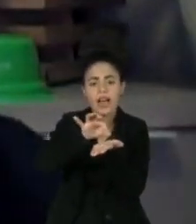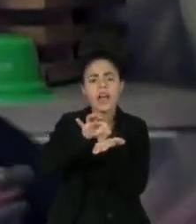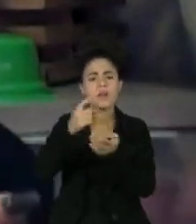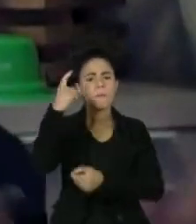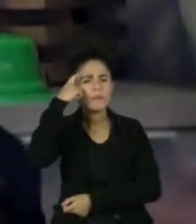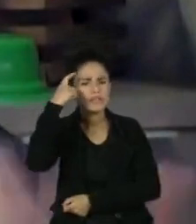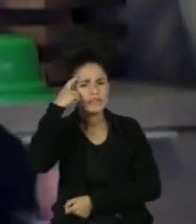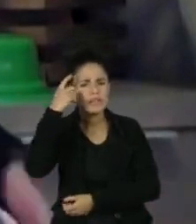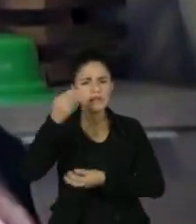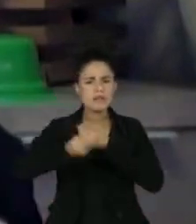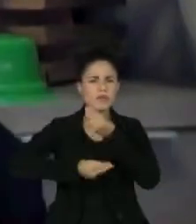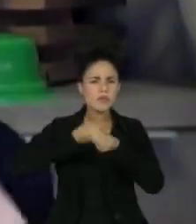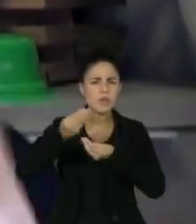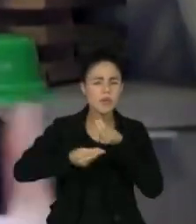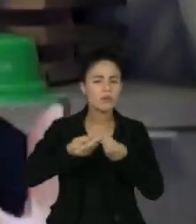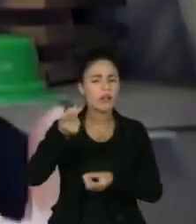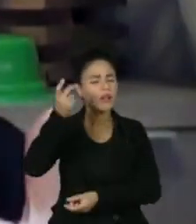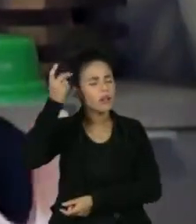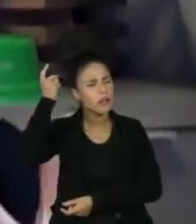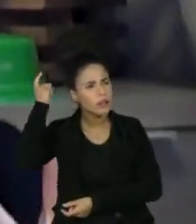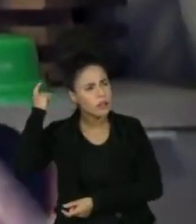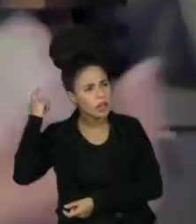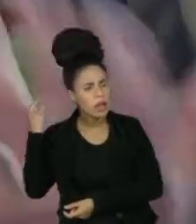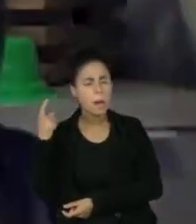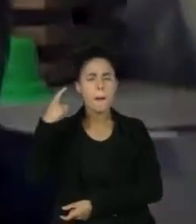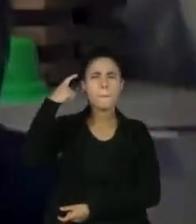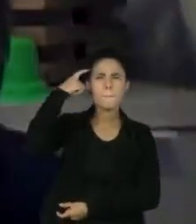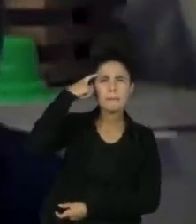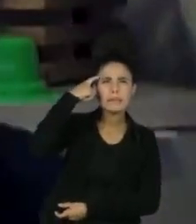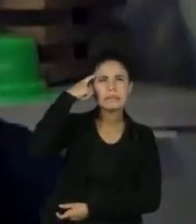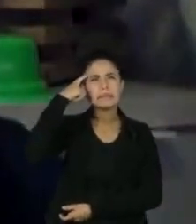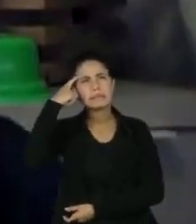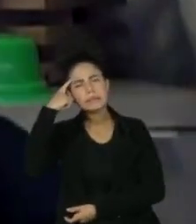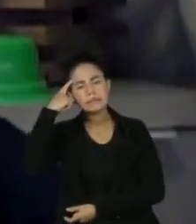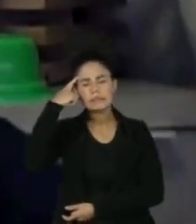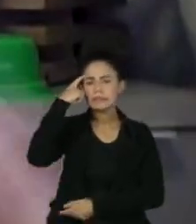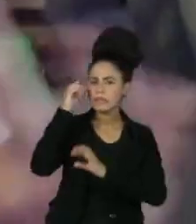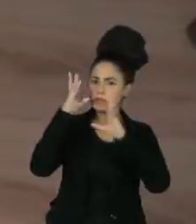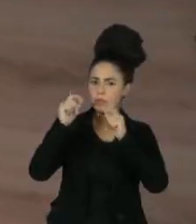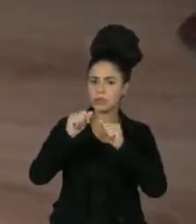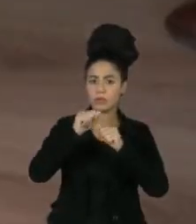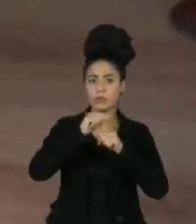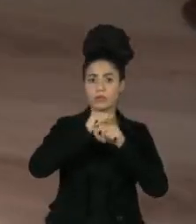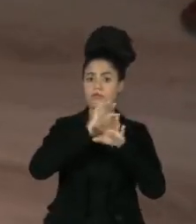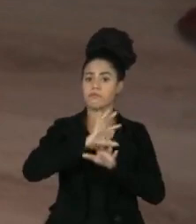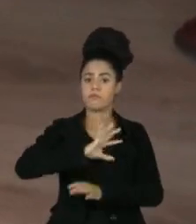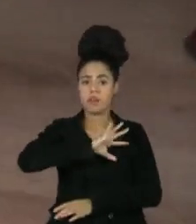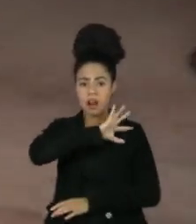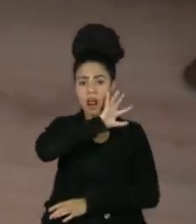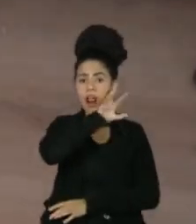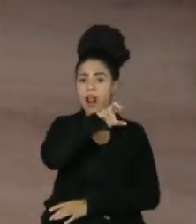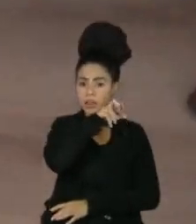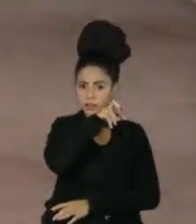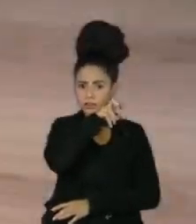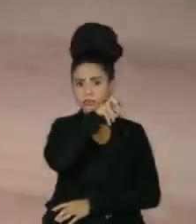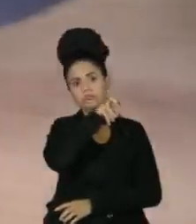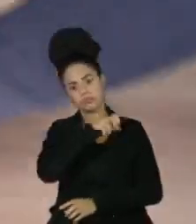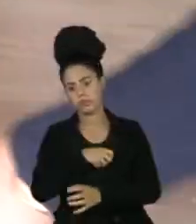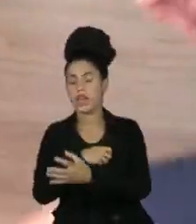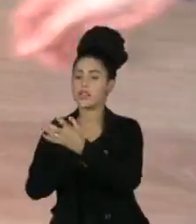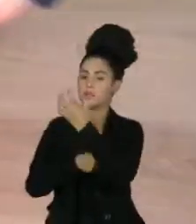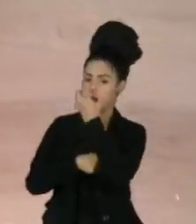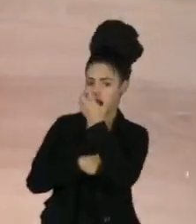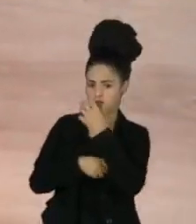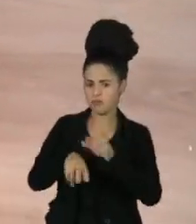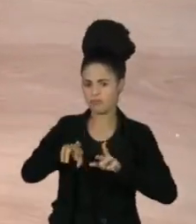animais desde a essência deles, né? Então, se nós vamos pensar nos felinos e nos caninos, eles são carnívoros de natureza.